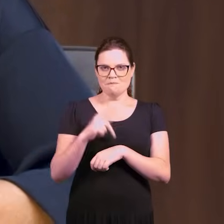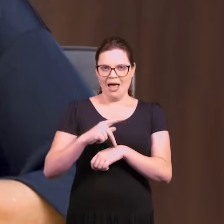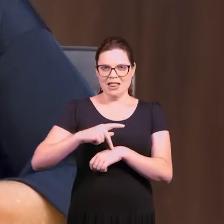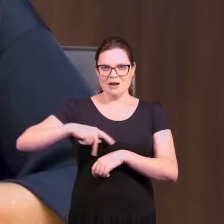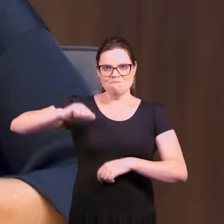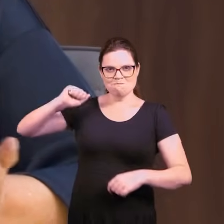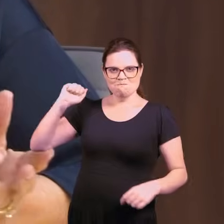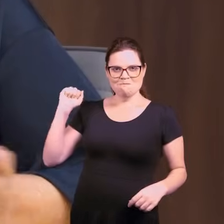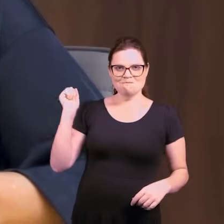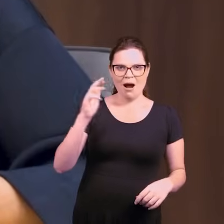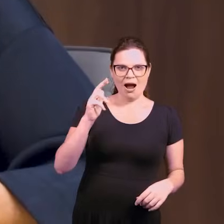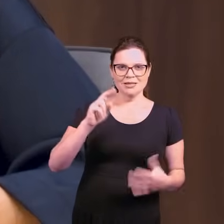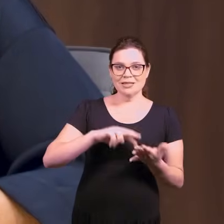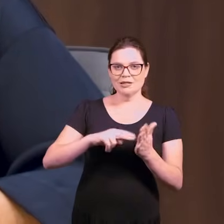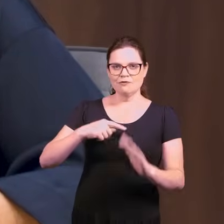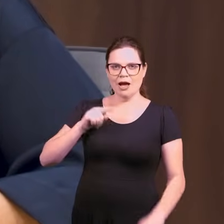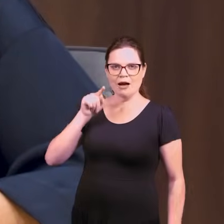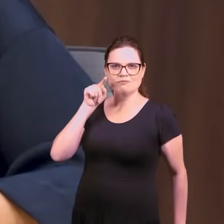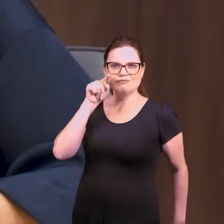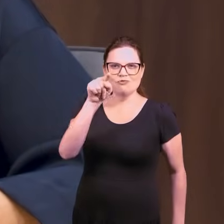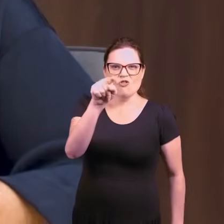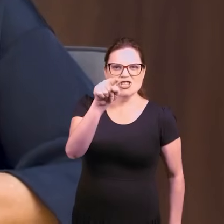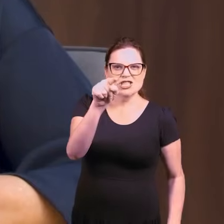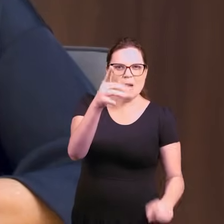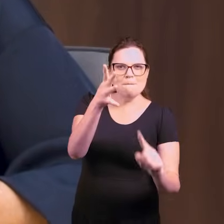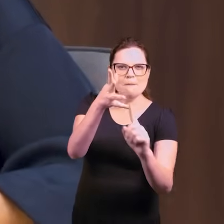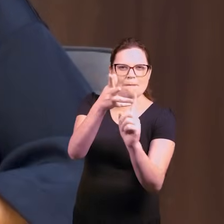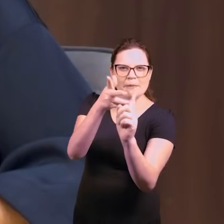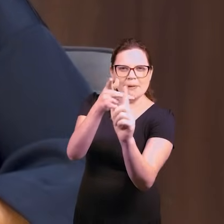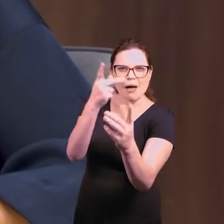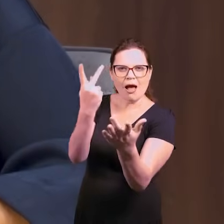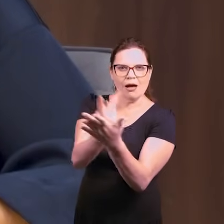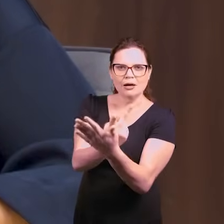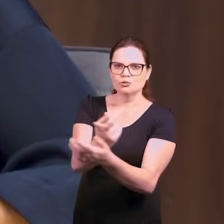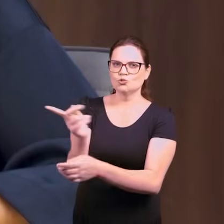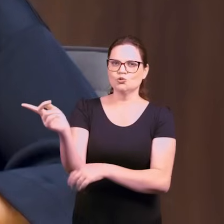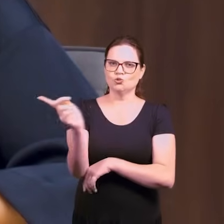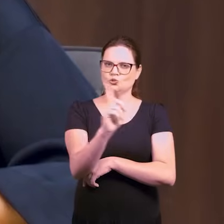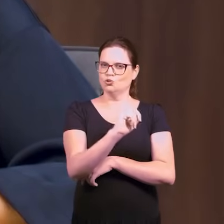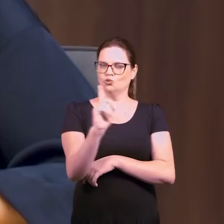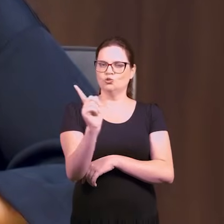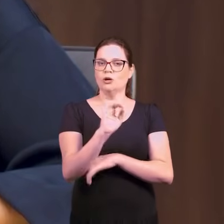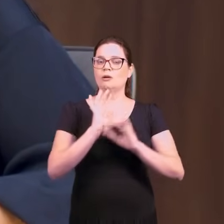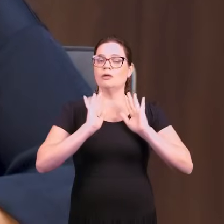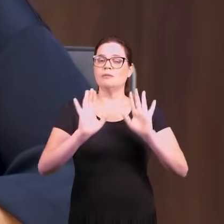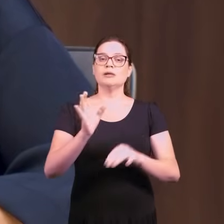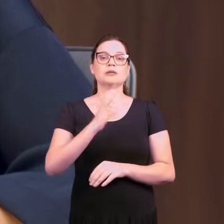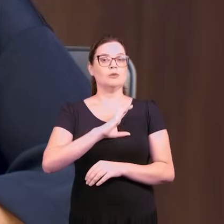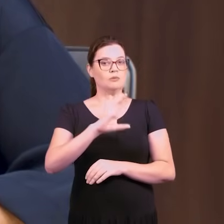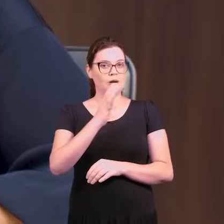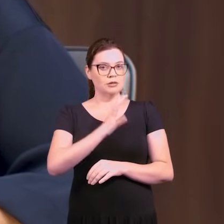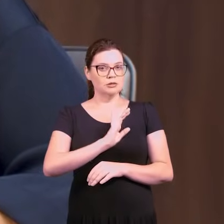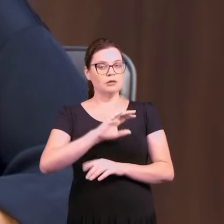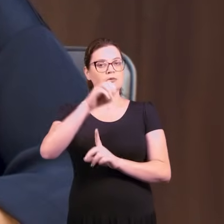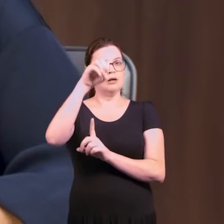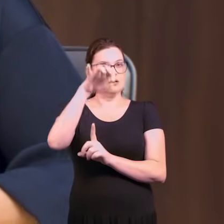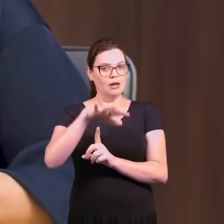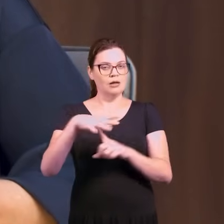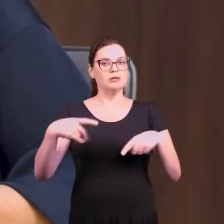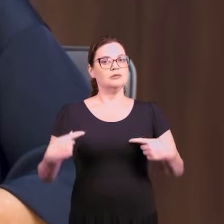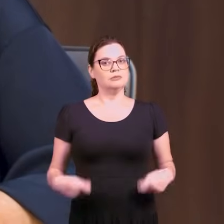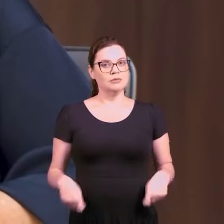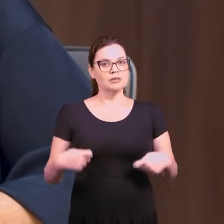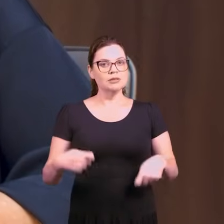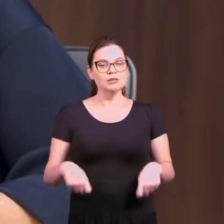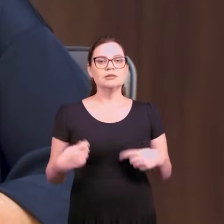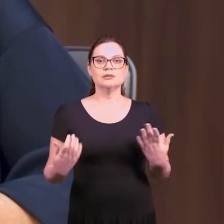pedras, ou seja, apontar os erros dos outros. Devemos sim apresentar a compaixão e a graça,